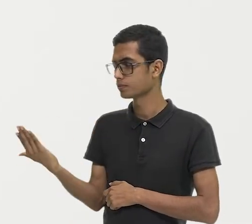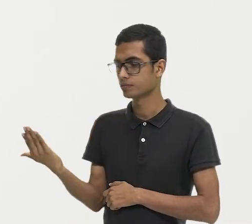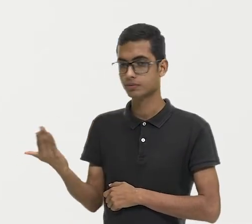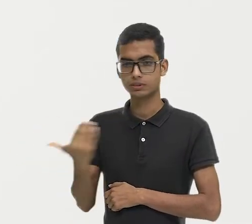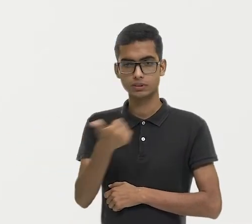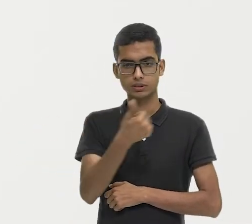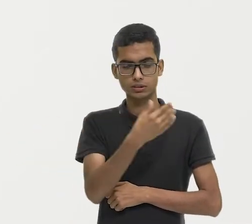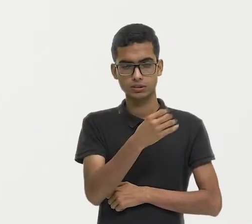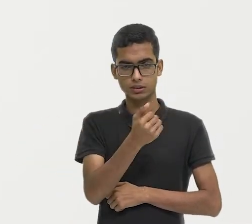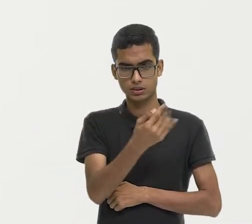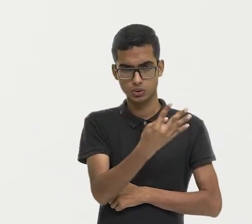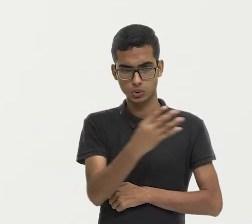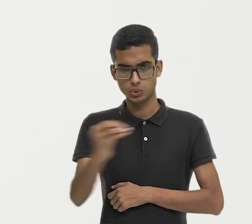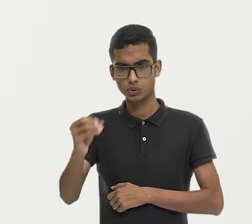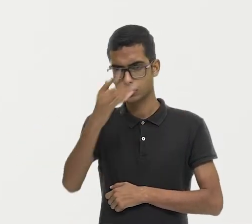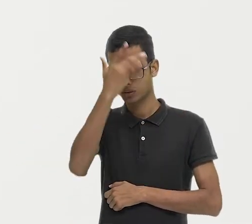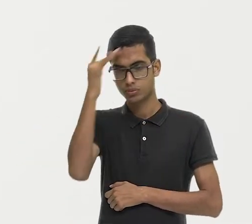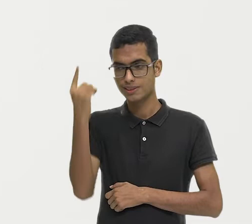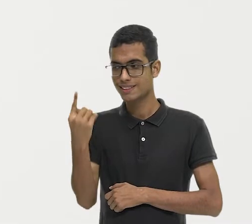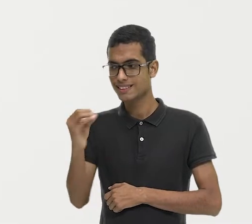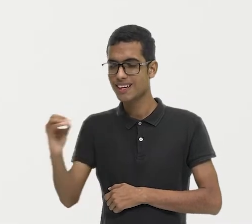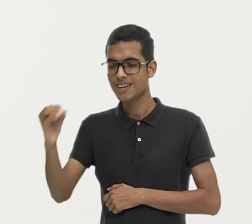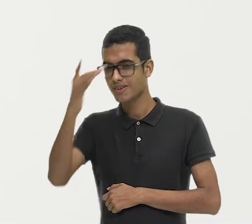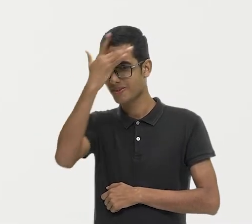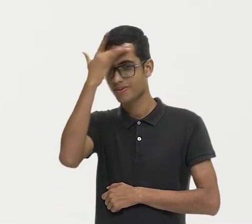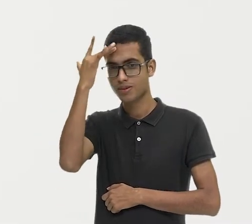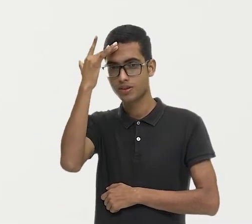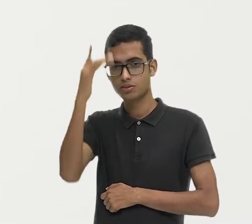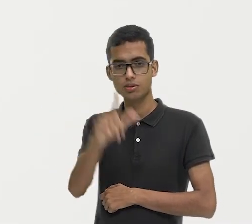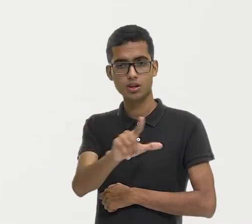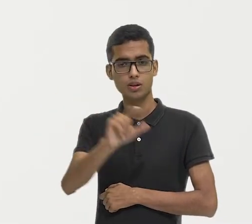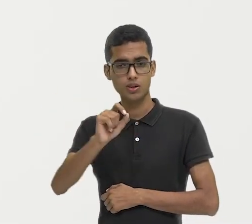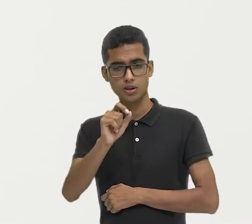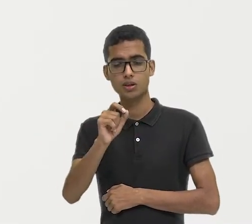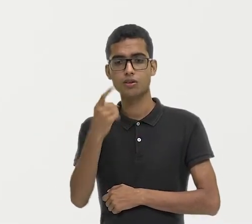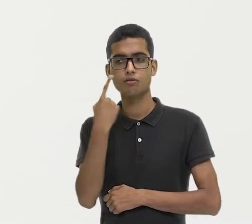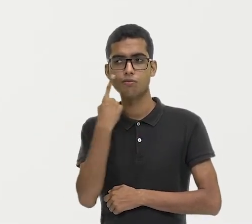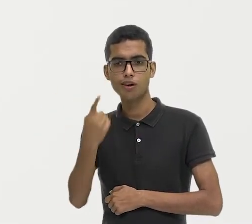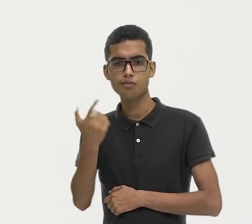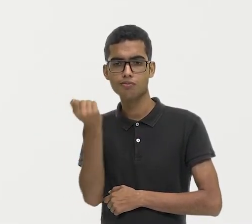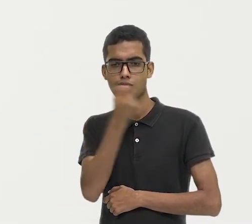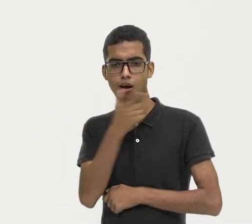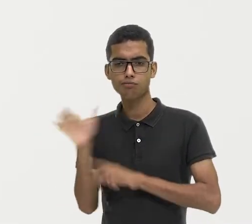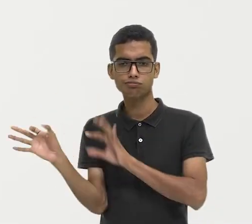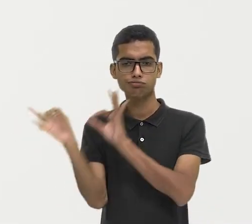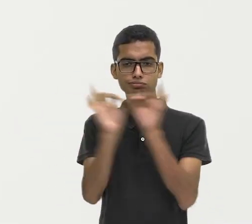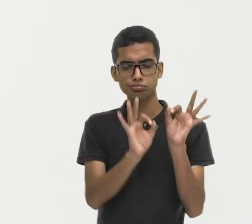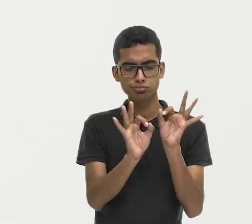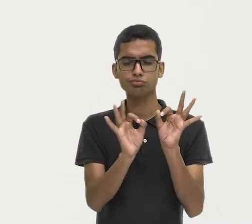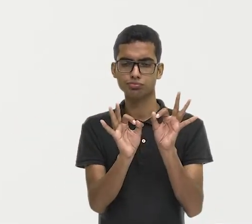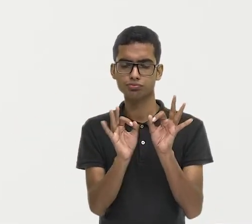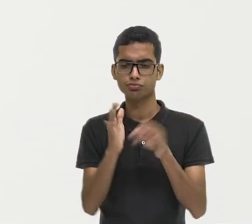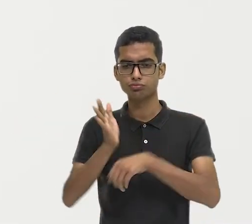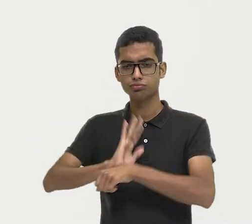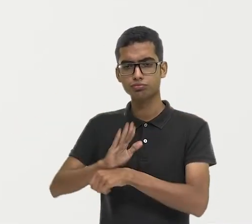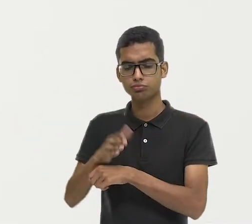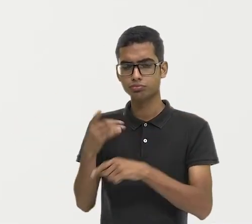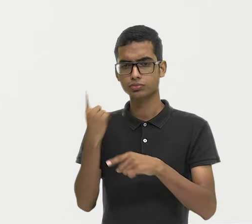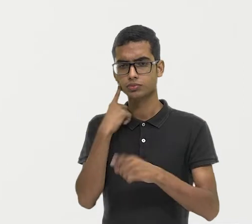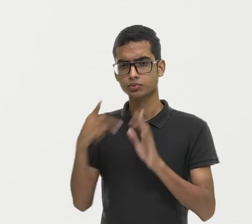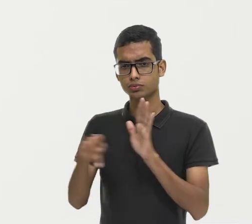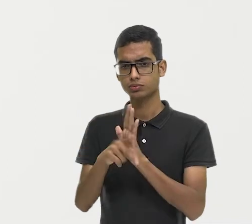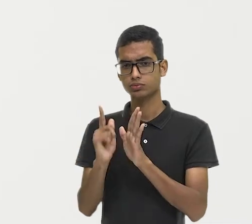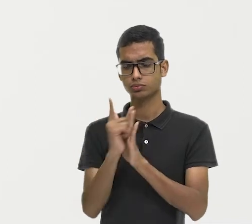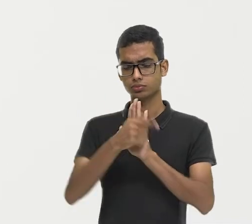preferiram assistir comédia, o que equivale a um total de 25%. Aqui no gráfico, o gênero